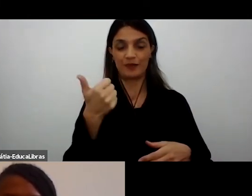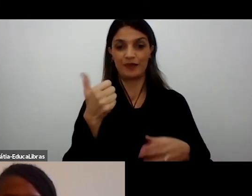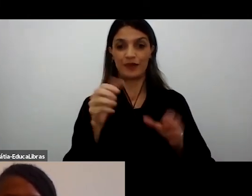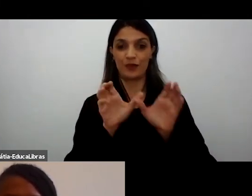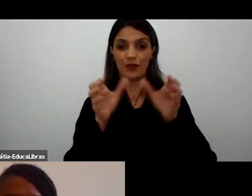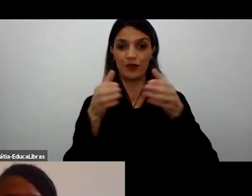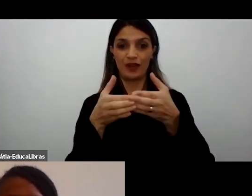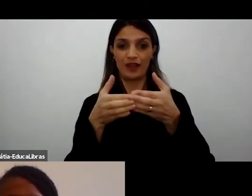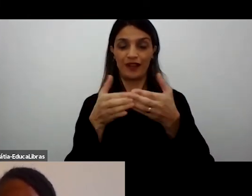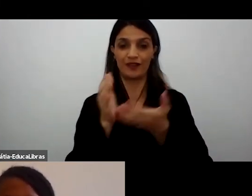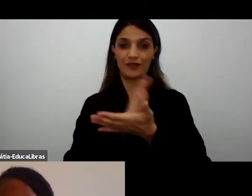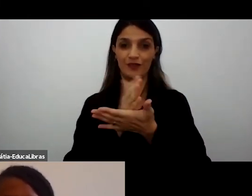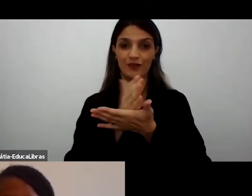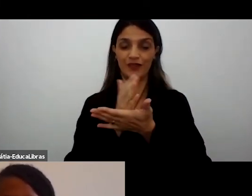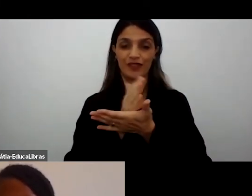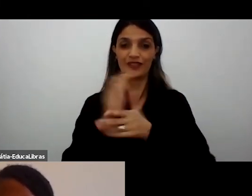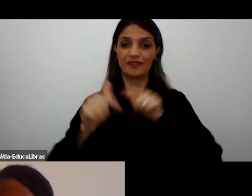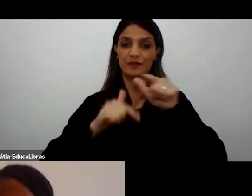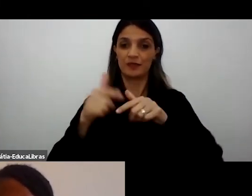Fronteiras da Ação Coletiva.